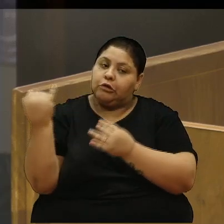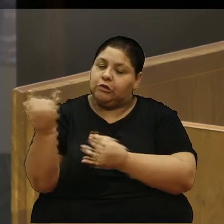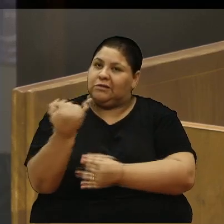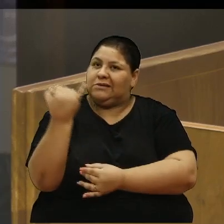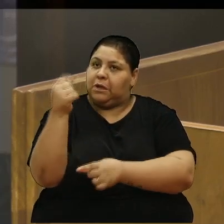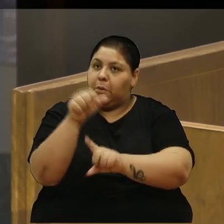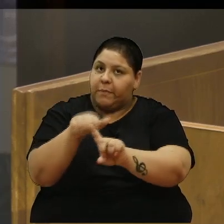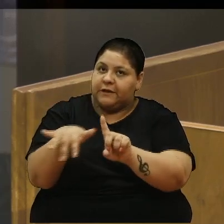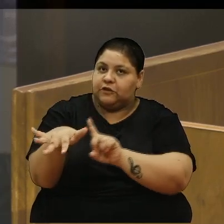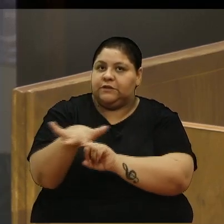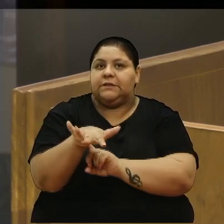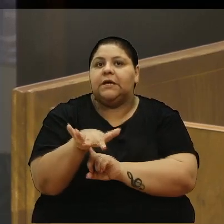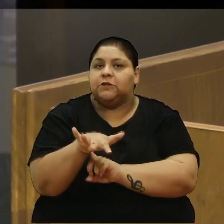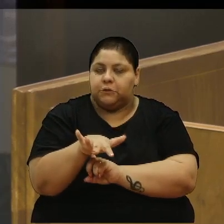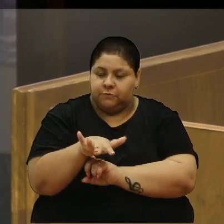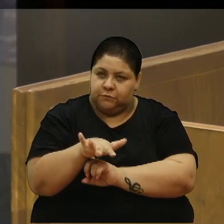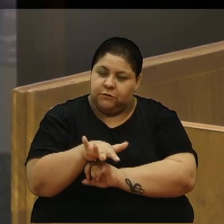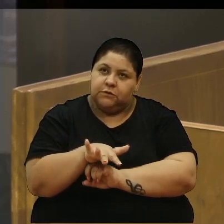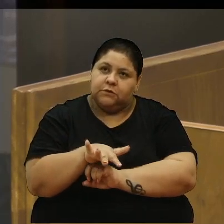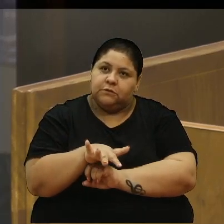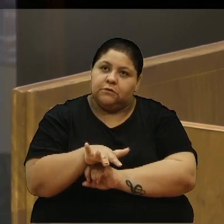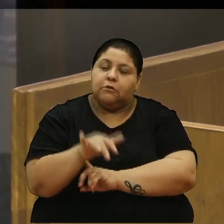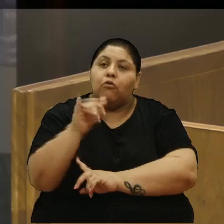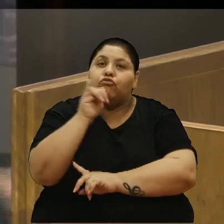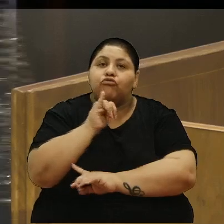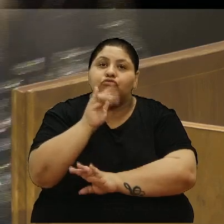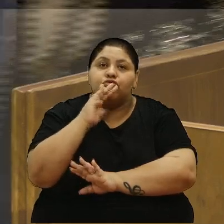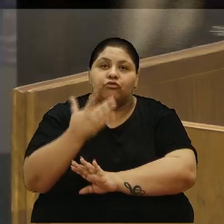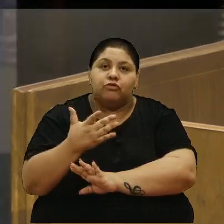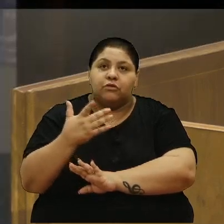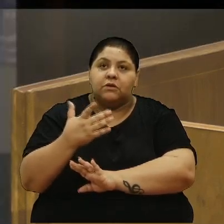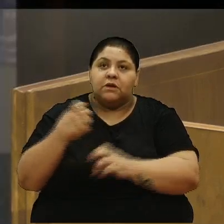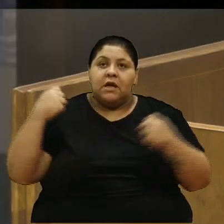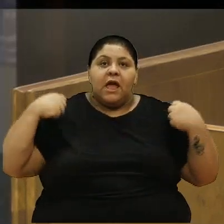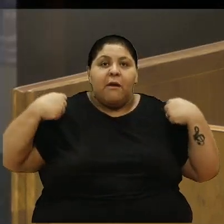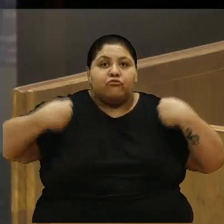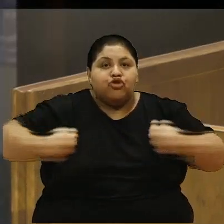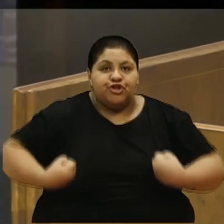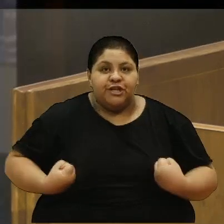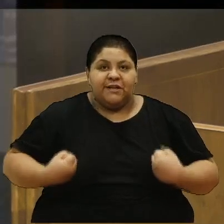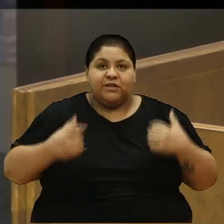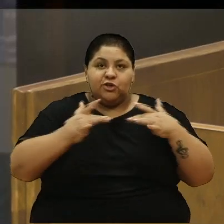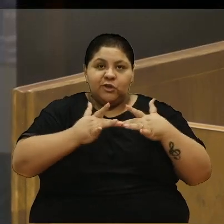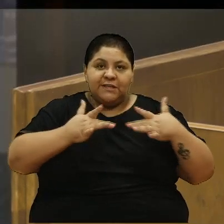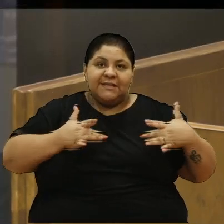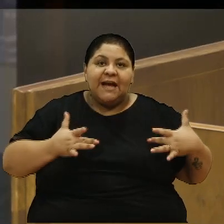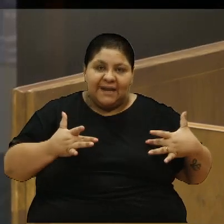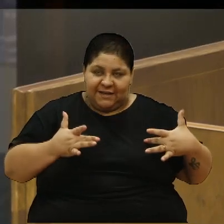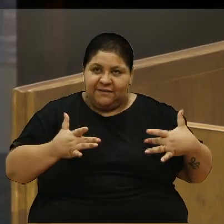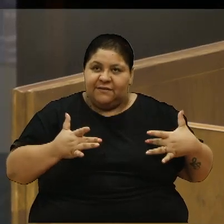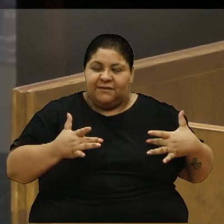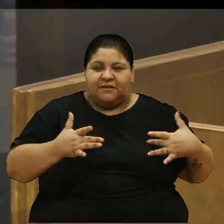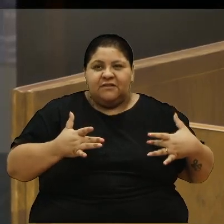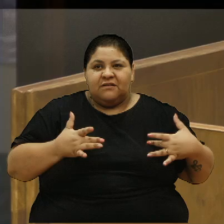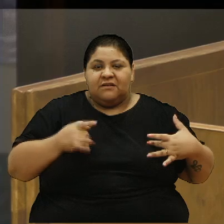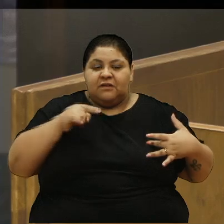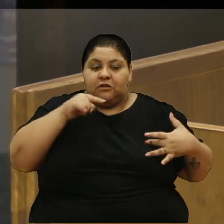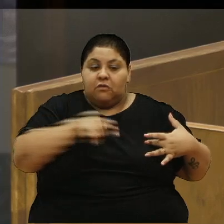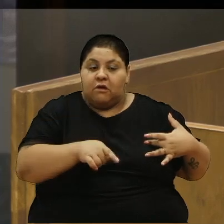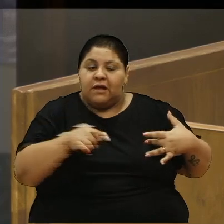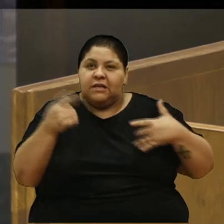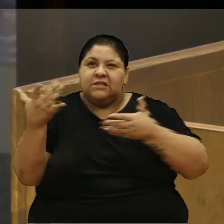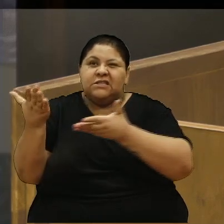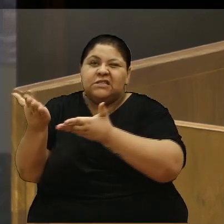a sociedade. Um exemplo é a Mochila Solidária, onde eles